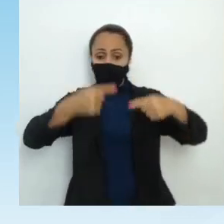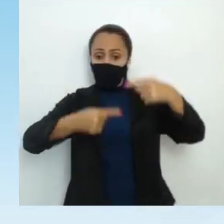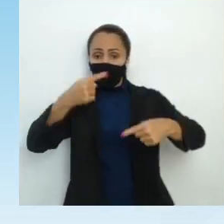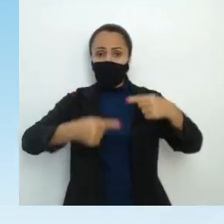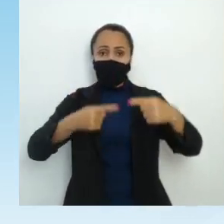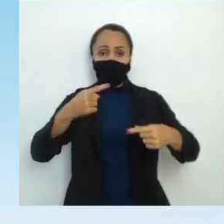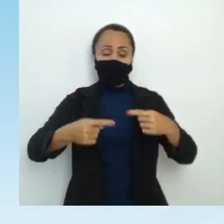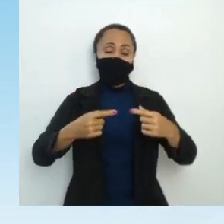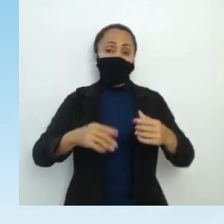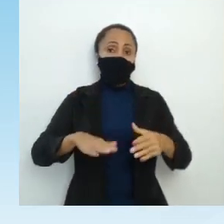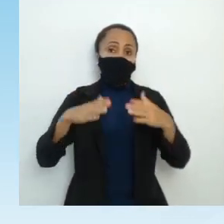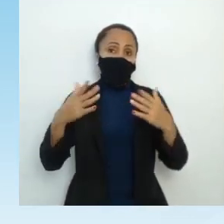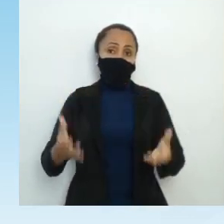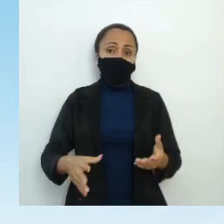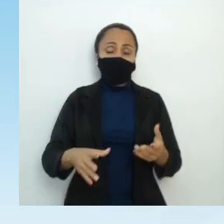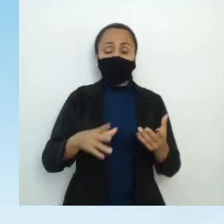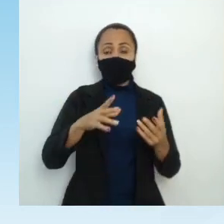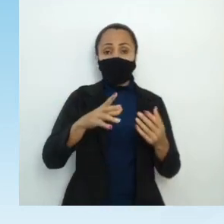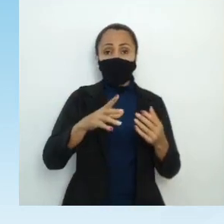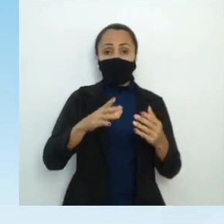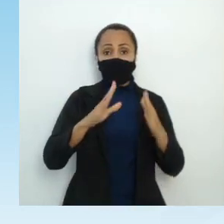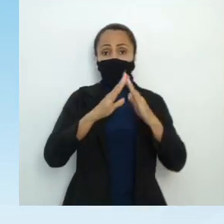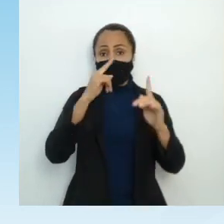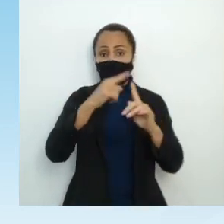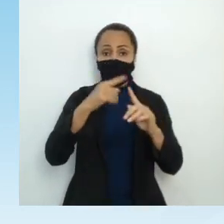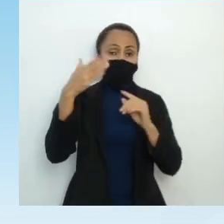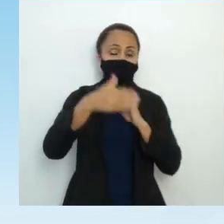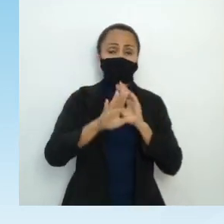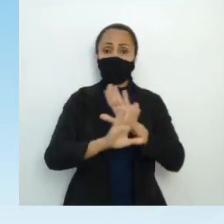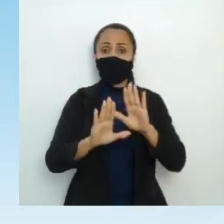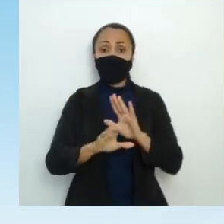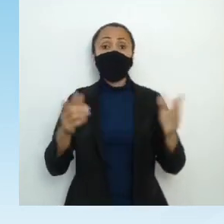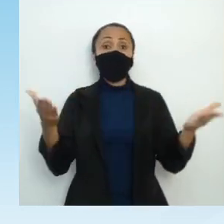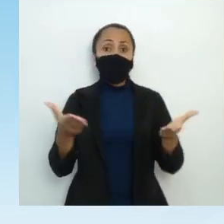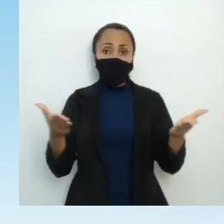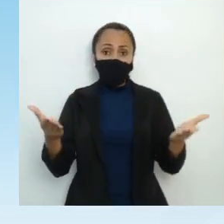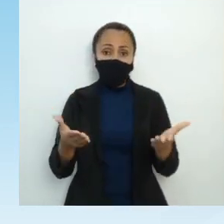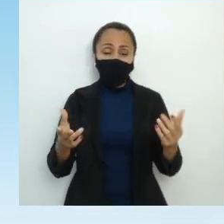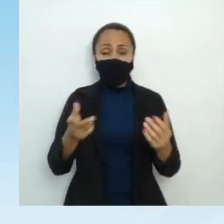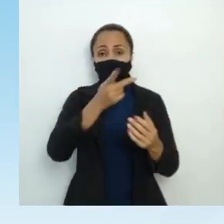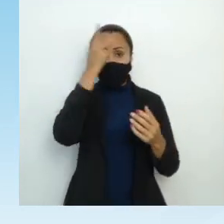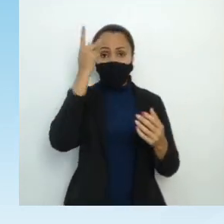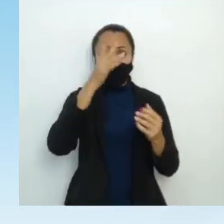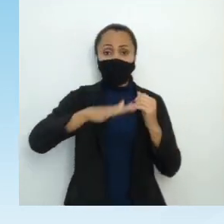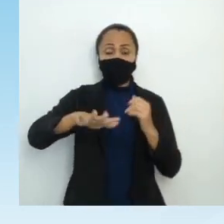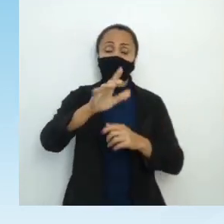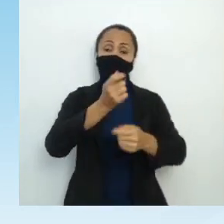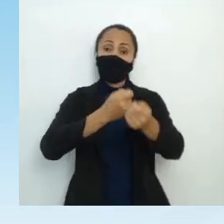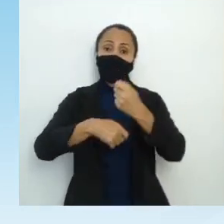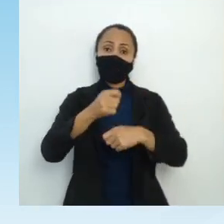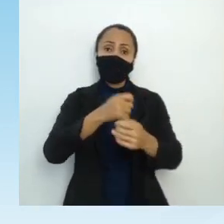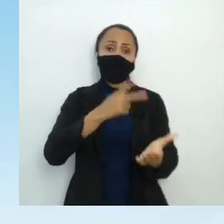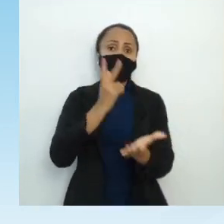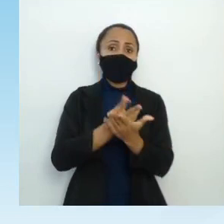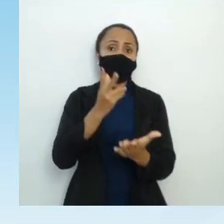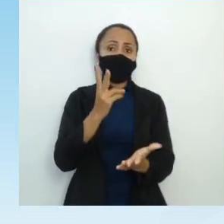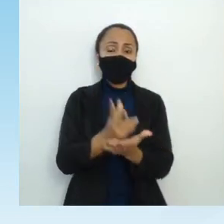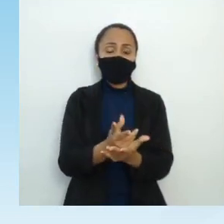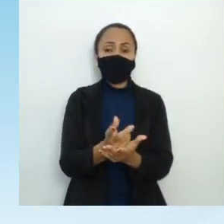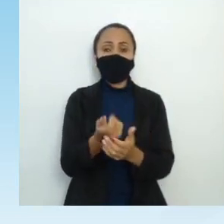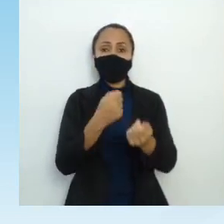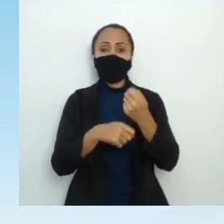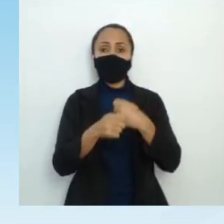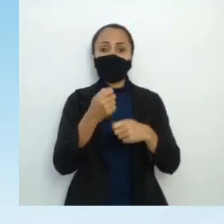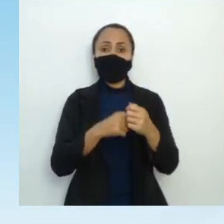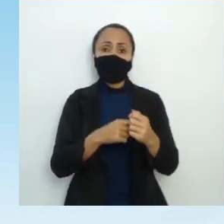nobreza, de clero, nada desse tipo. Agora, as pessoas aqui, os burgueses, aqueles que administram, que mantêm financeiramente a máquina, vão